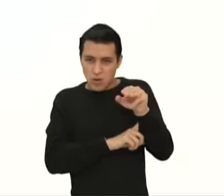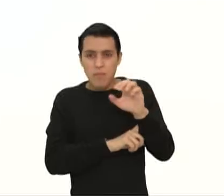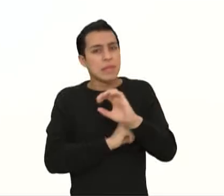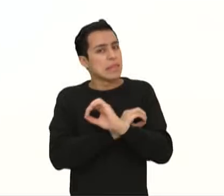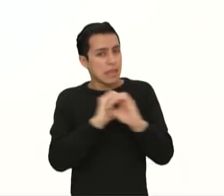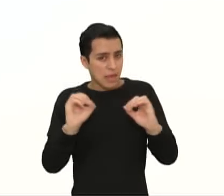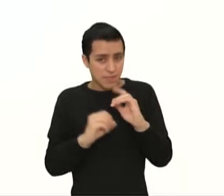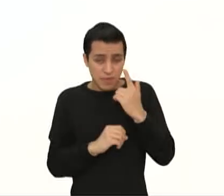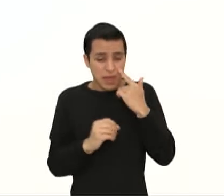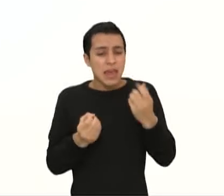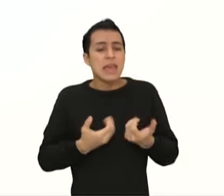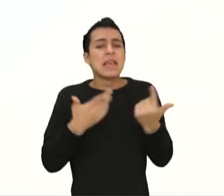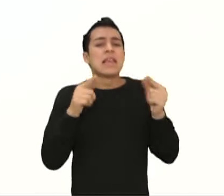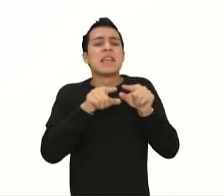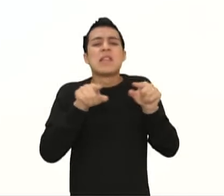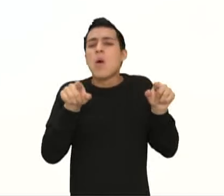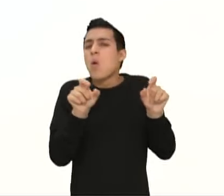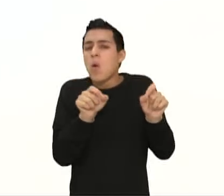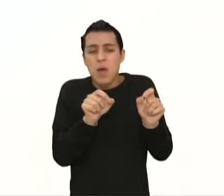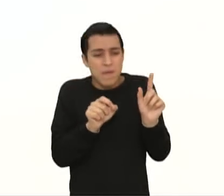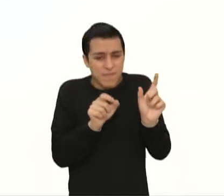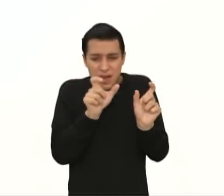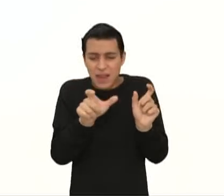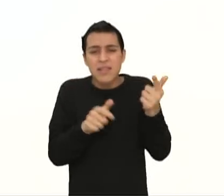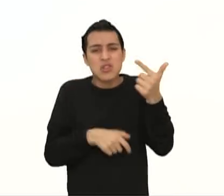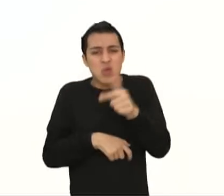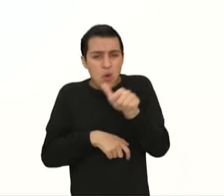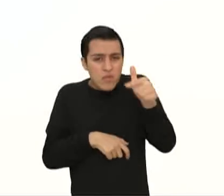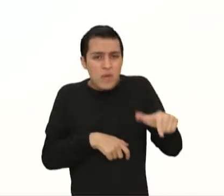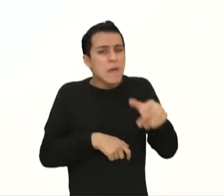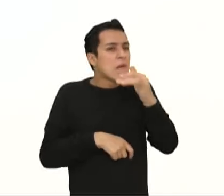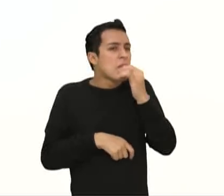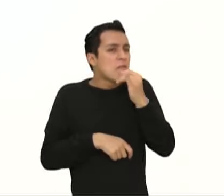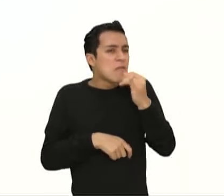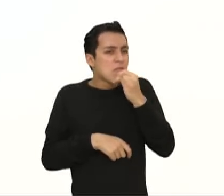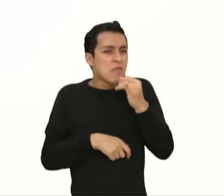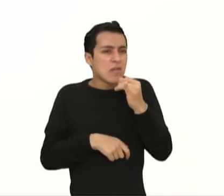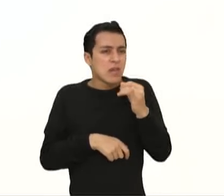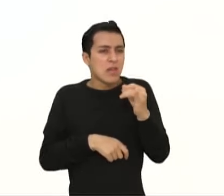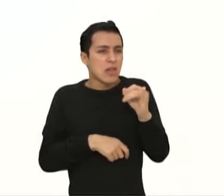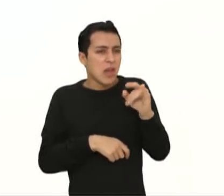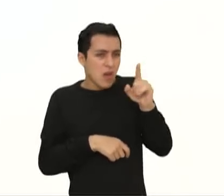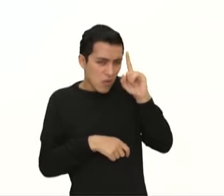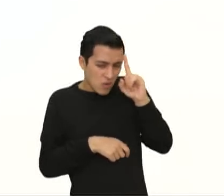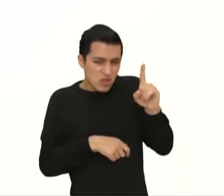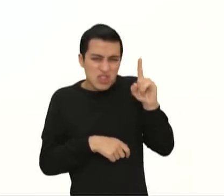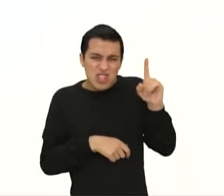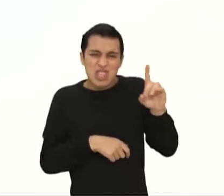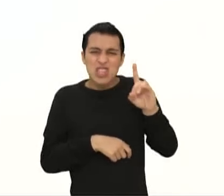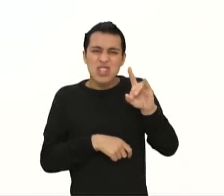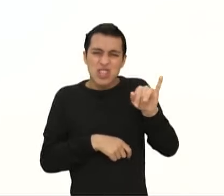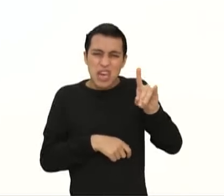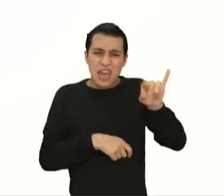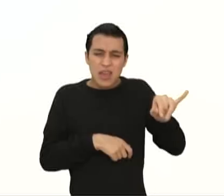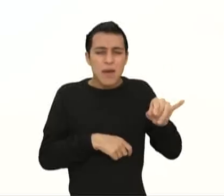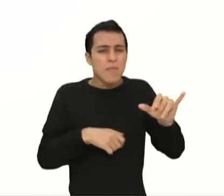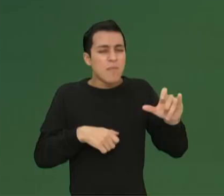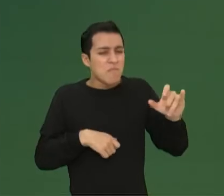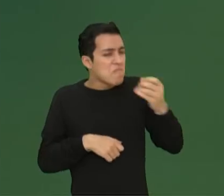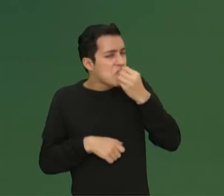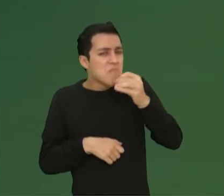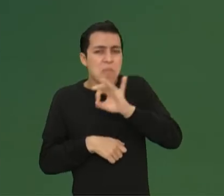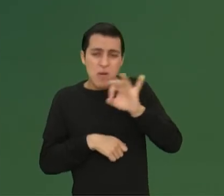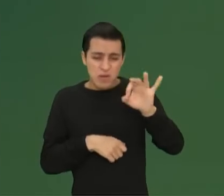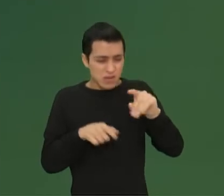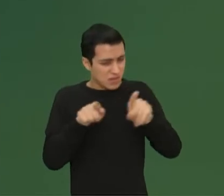Em expressões formadas por palavras repetidas, considero o dia a dia muito proveitoso.